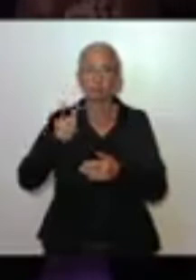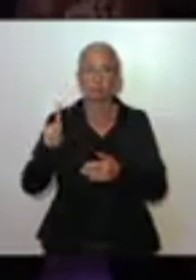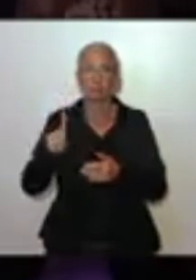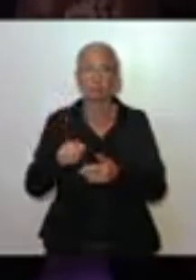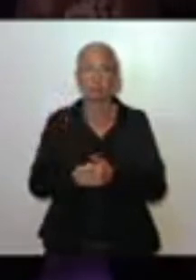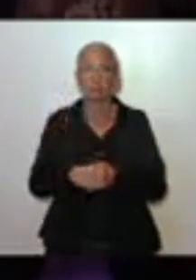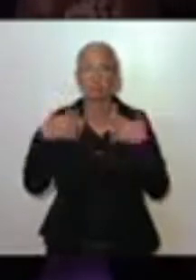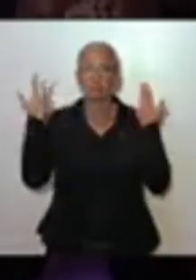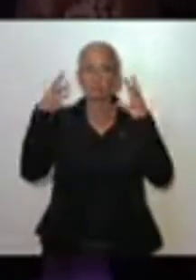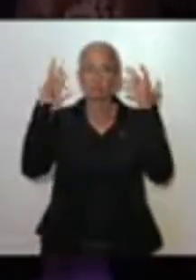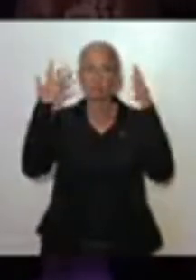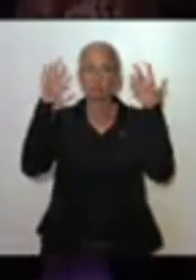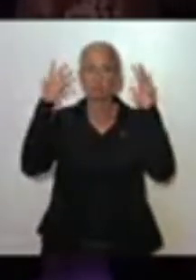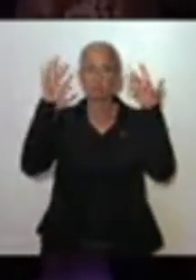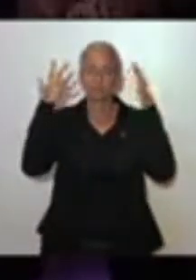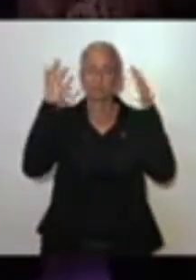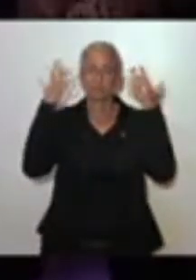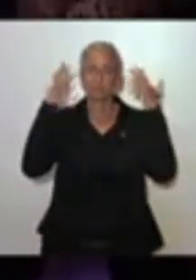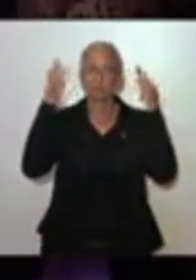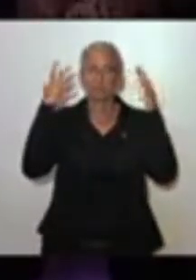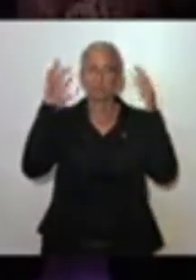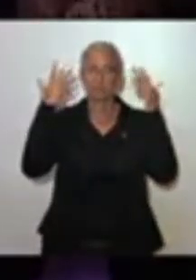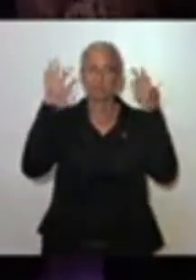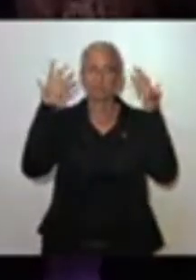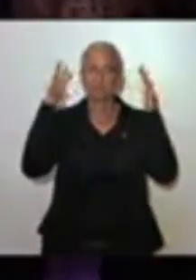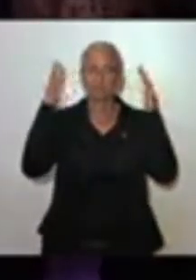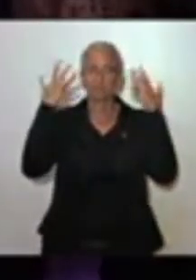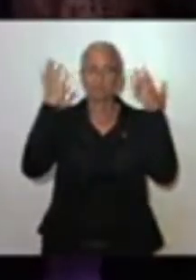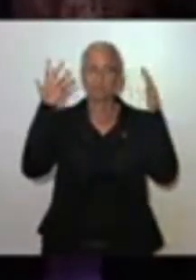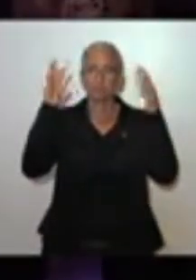Búzios e